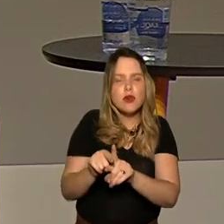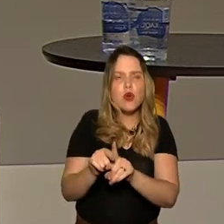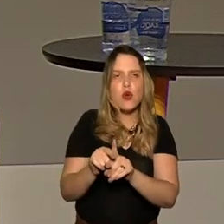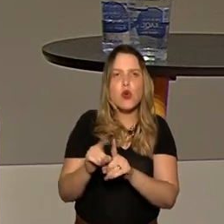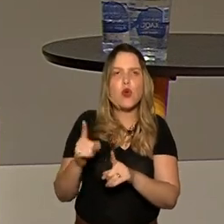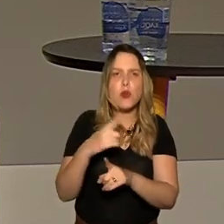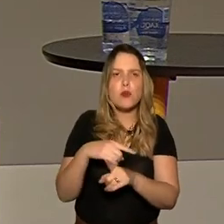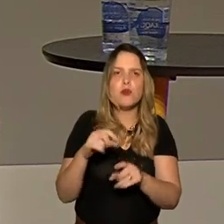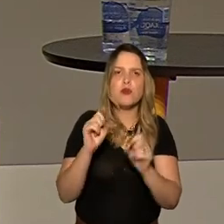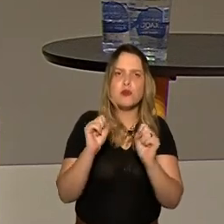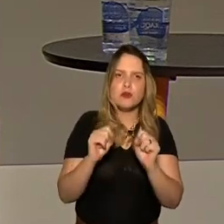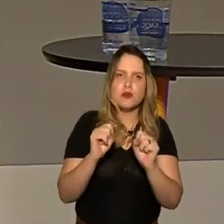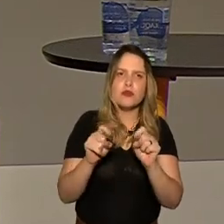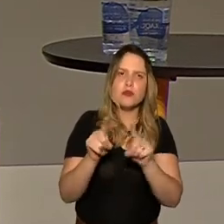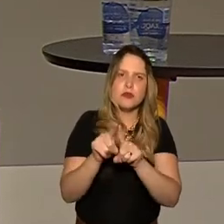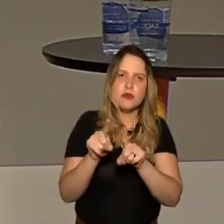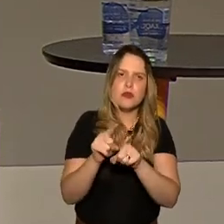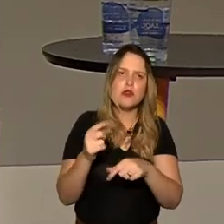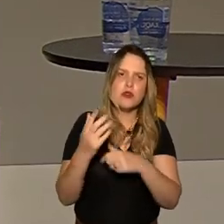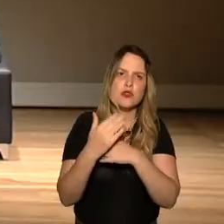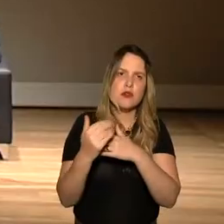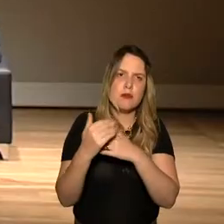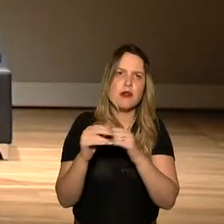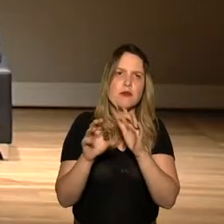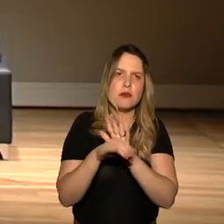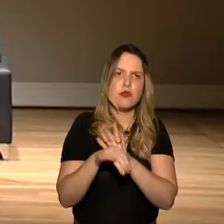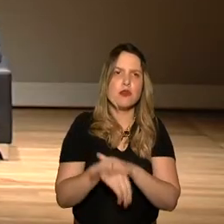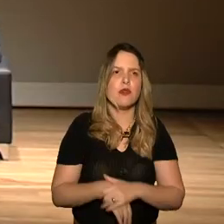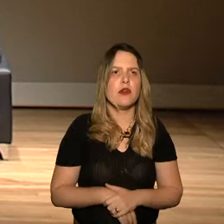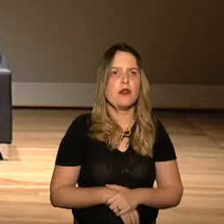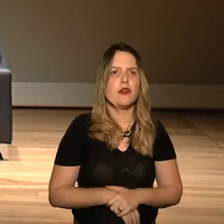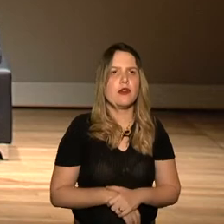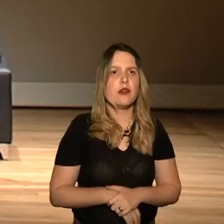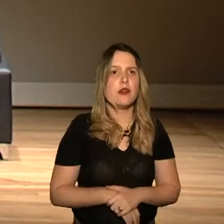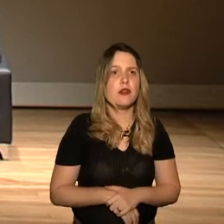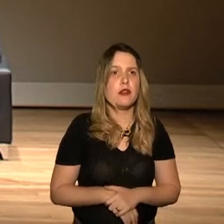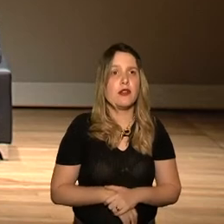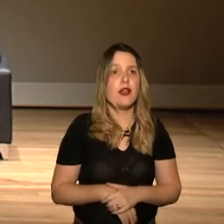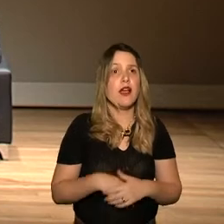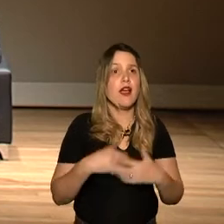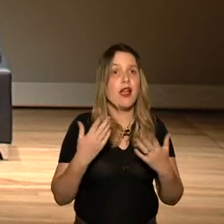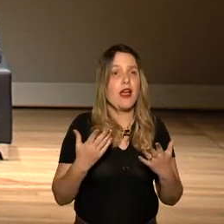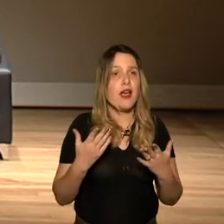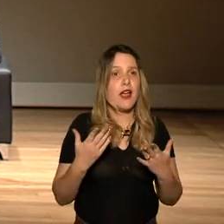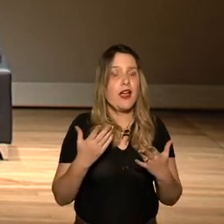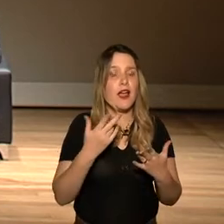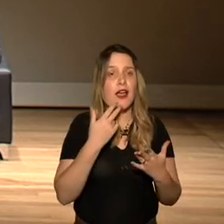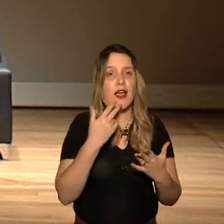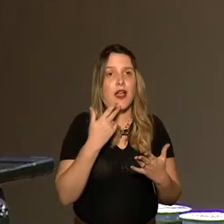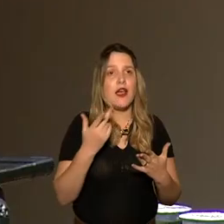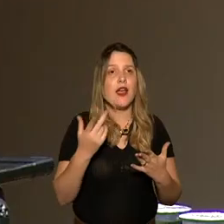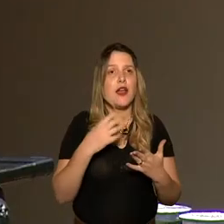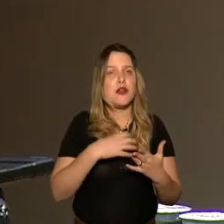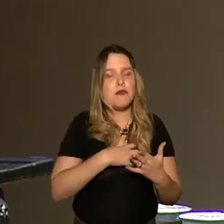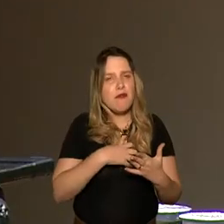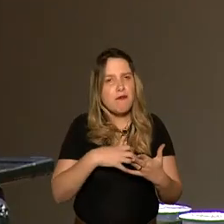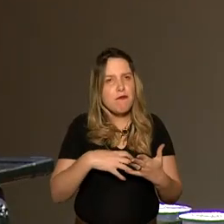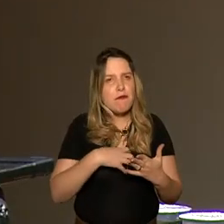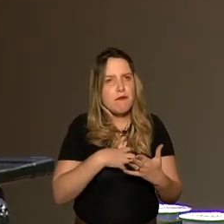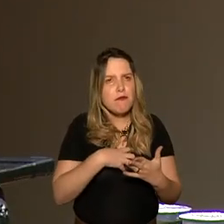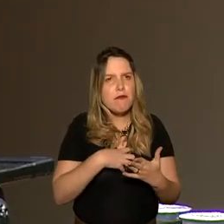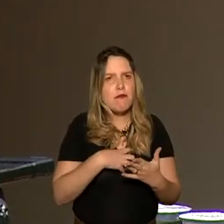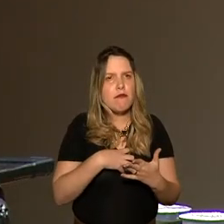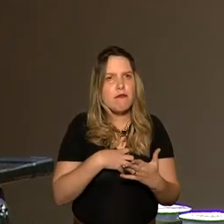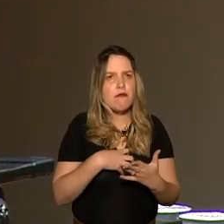assim eu tô fazendo Tentando chamar atenção para a questão sim a própria questão dela é de alguma forma